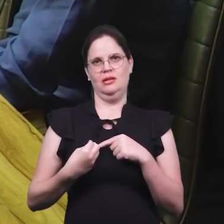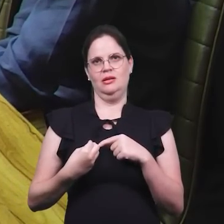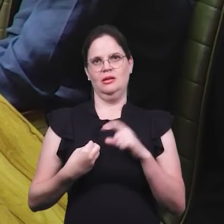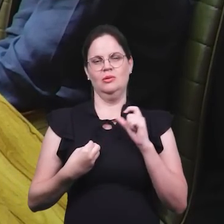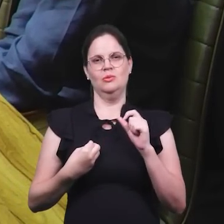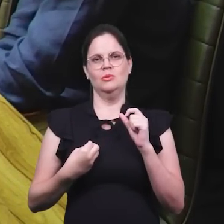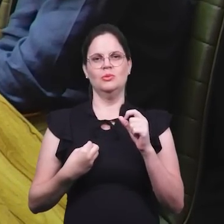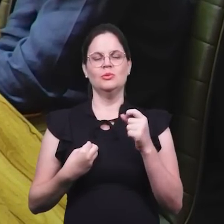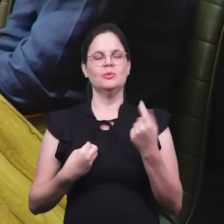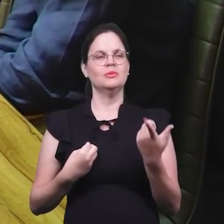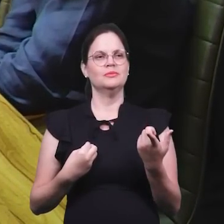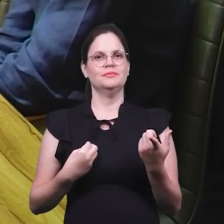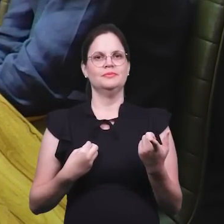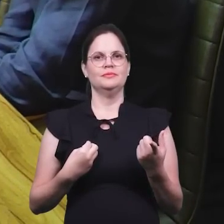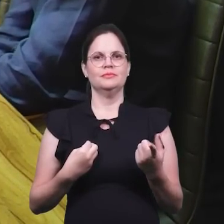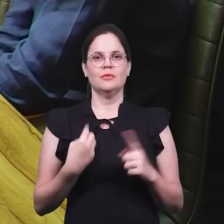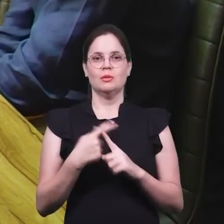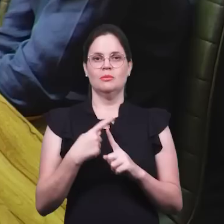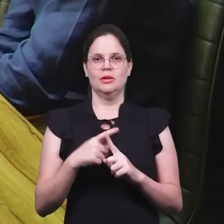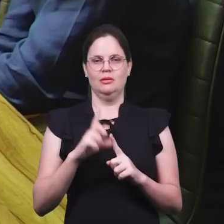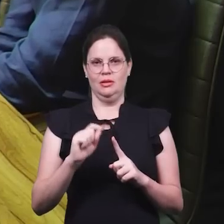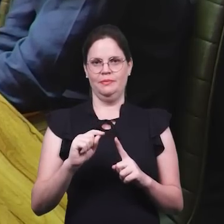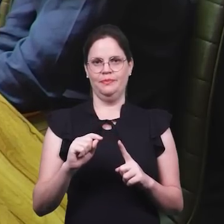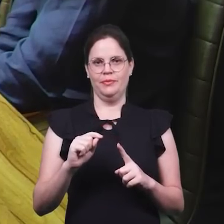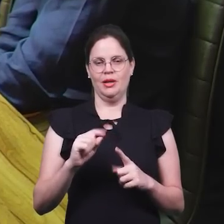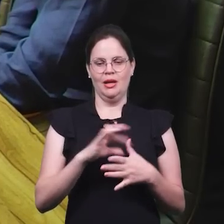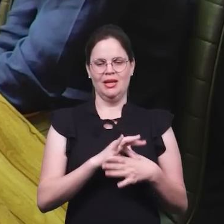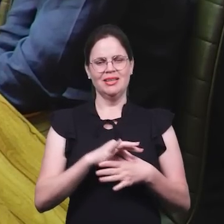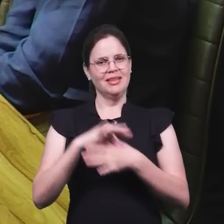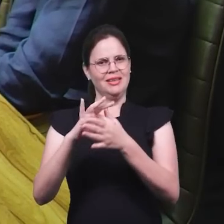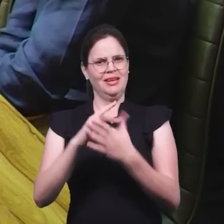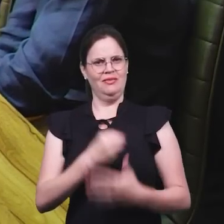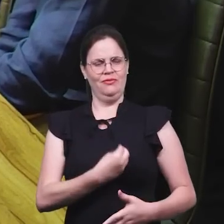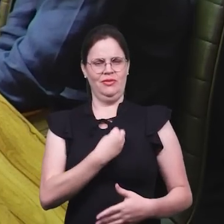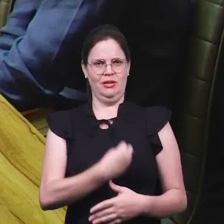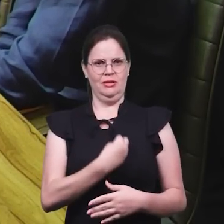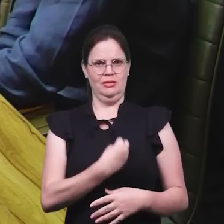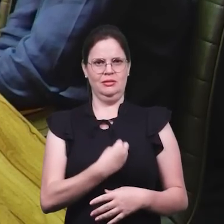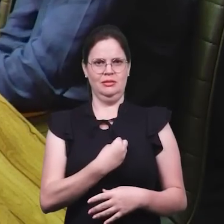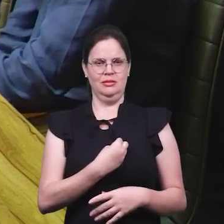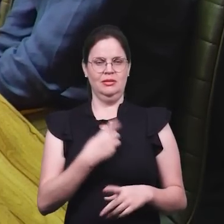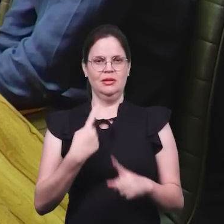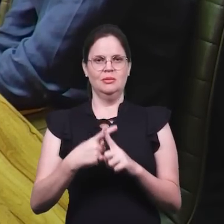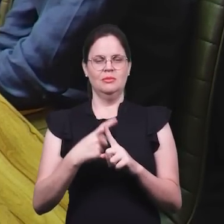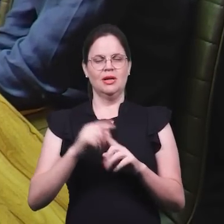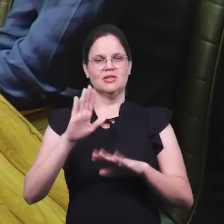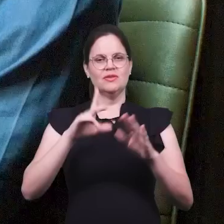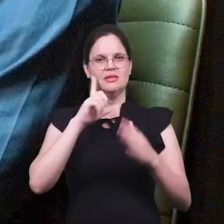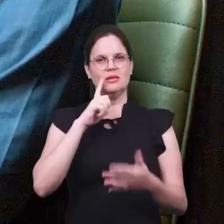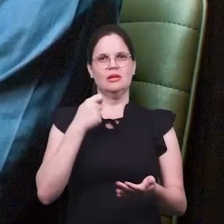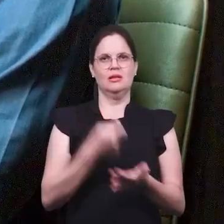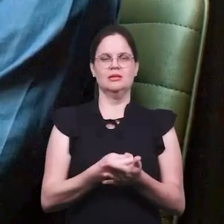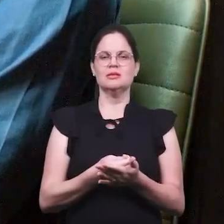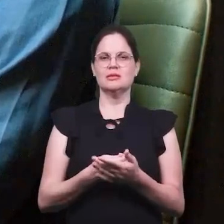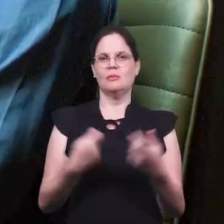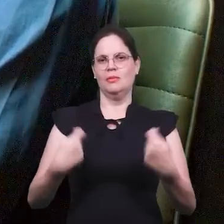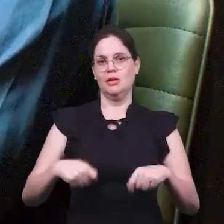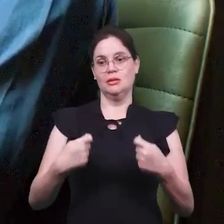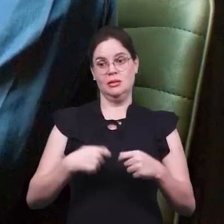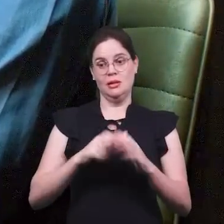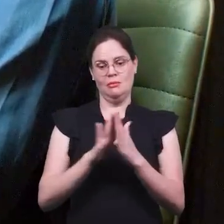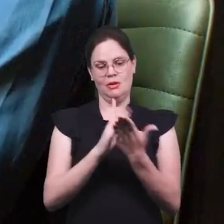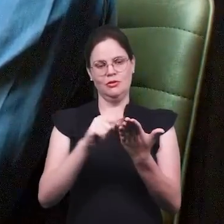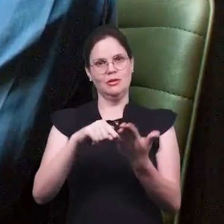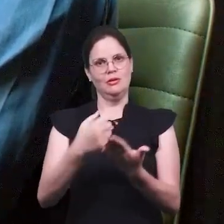gente vive, porque a palavra é que nos guia na nossa vida, nas decisões que a gente tem que tomar. E a